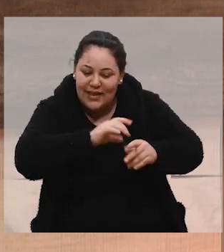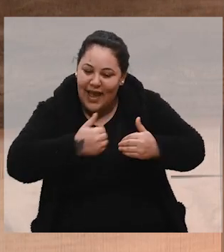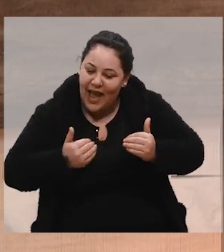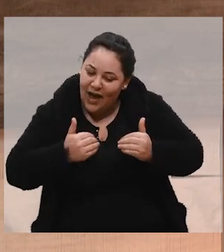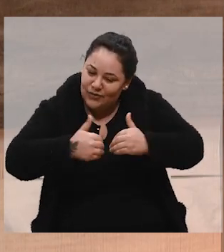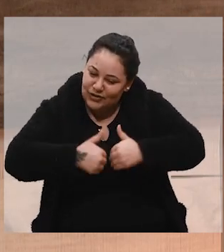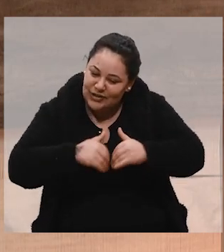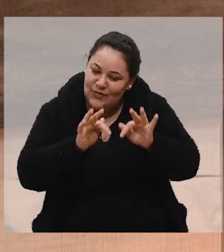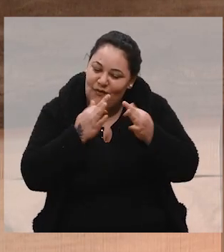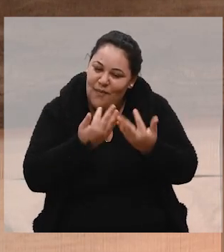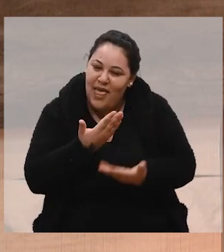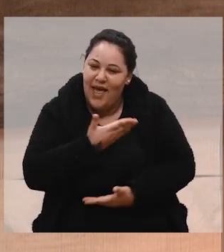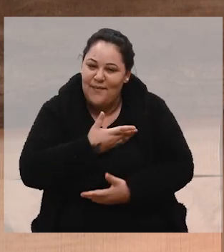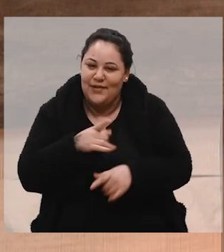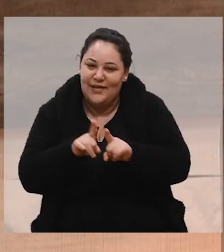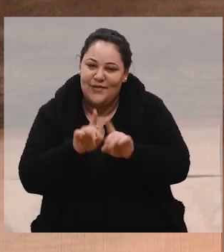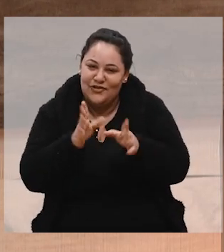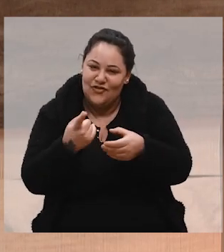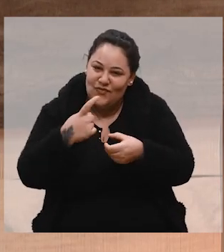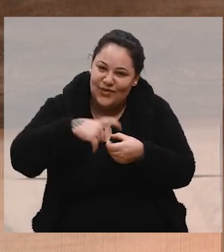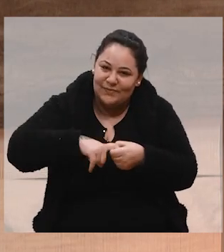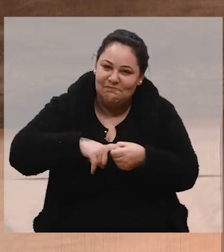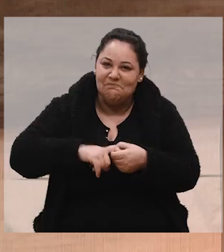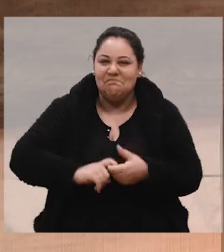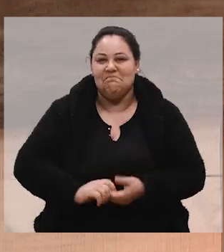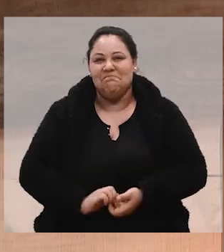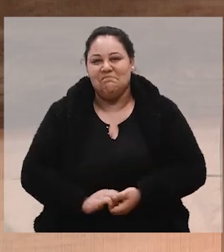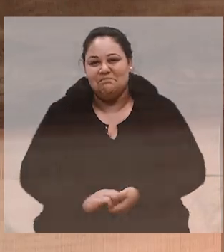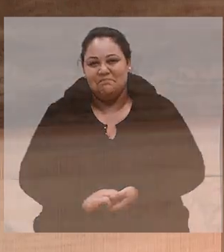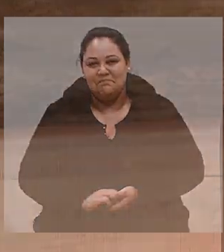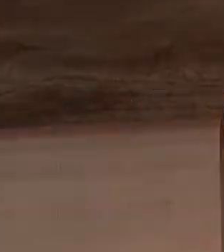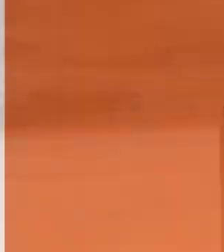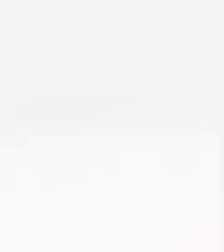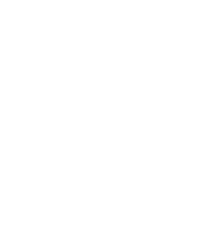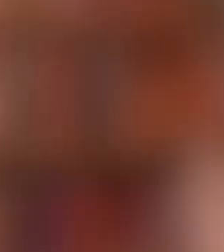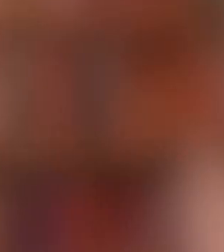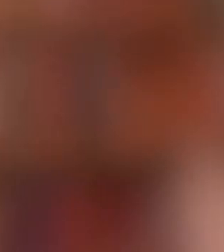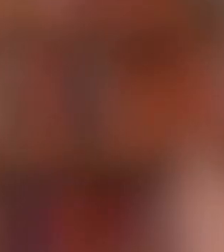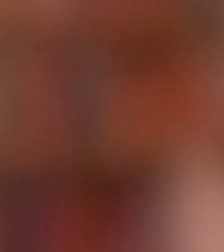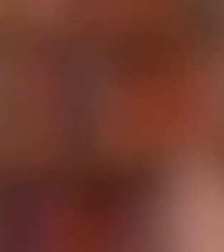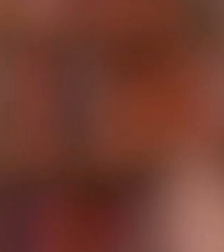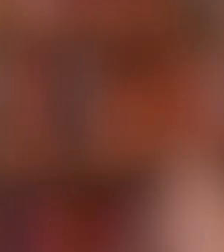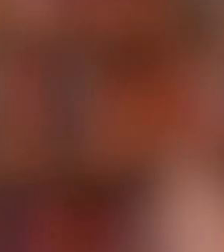espectro autista, familiares e amigos também. Já voltamos.